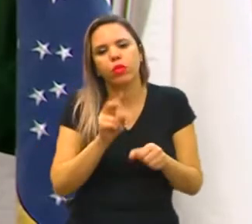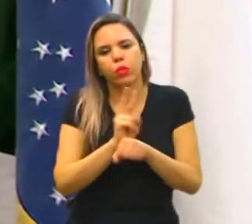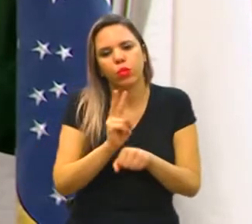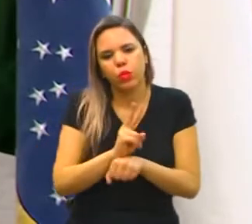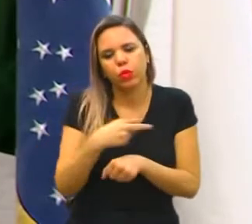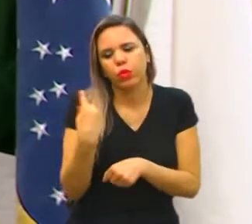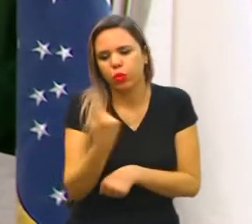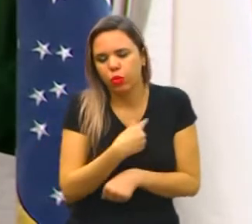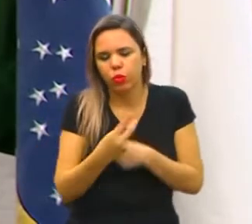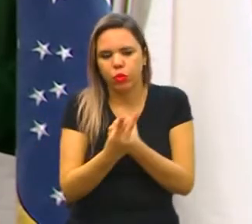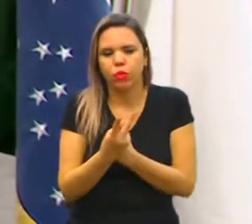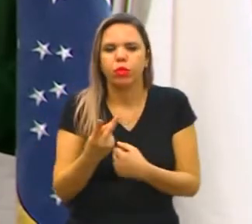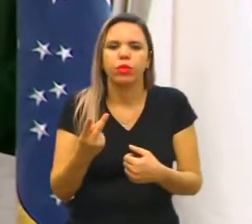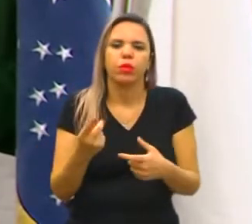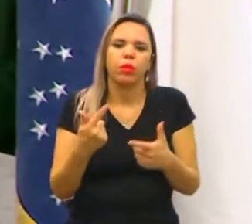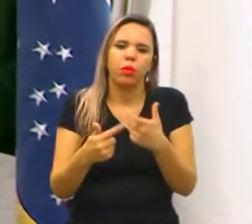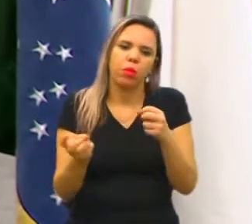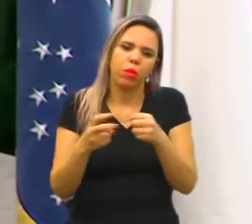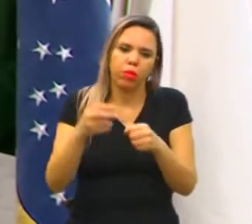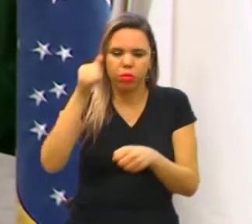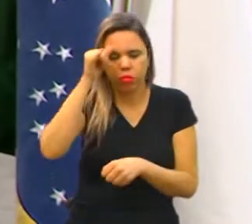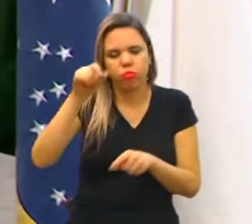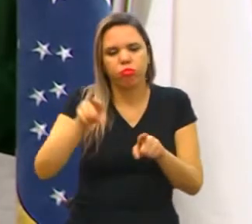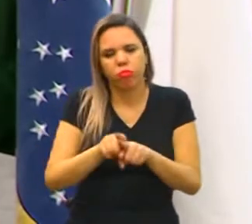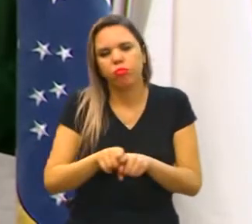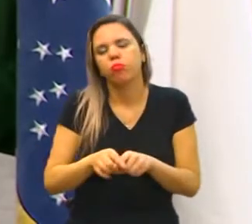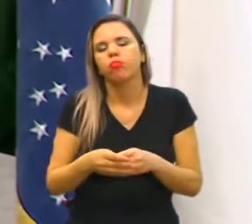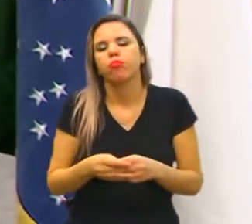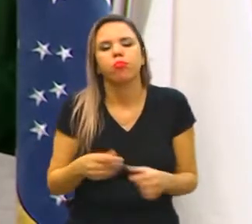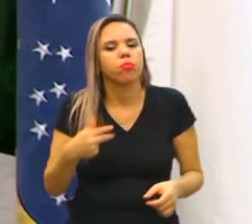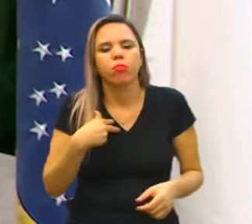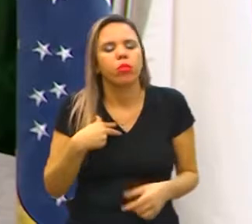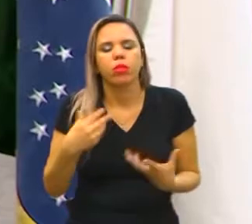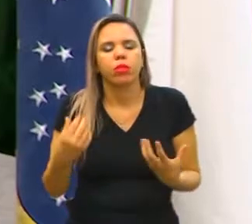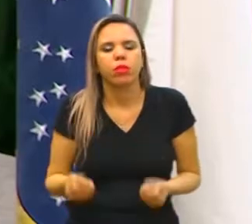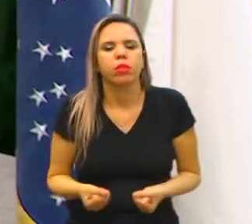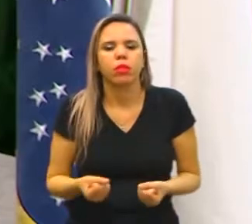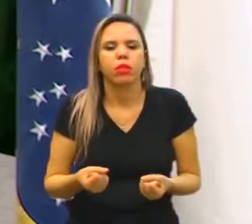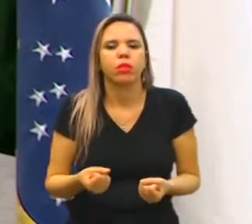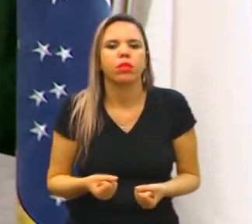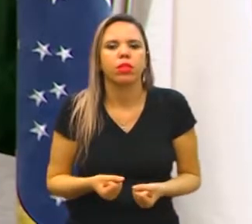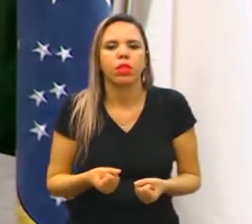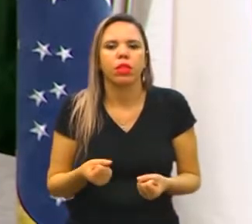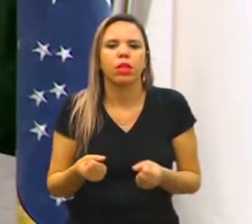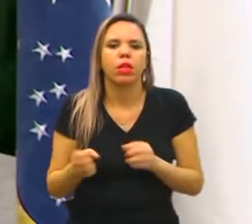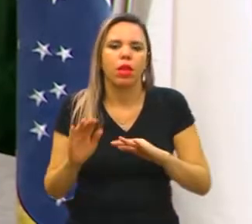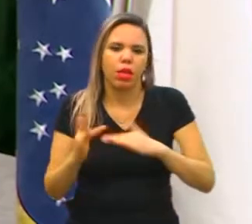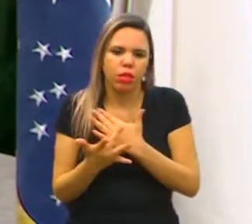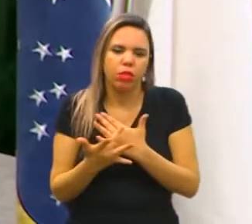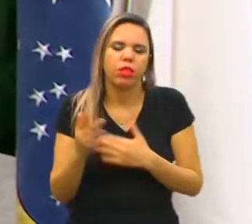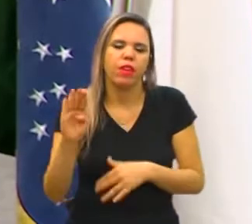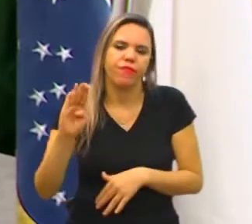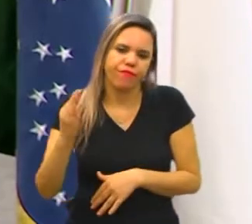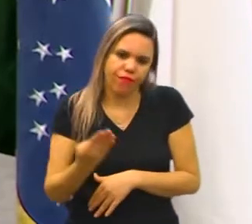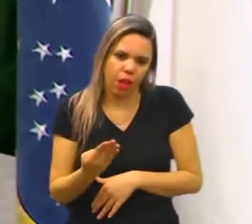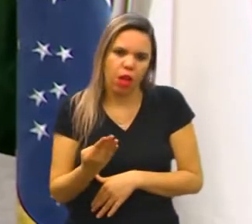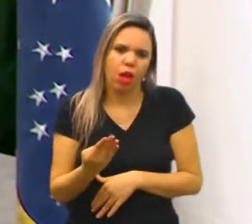conseguir se proteger, né? Das variantes e tudo mais. A gente não pode deixar que essas contas continuem